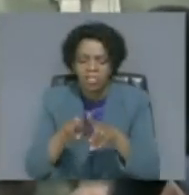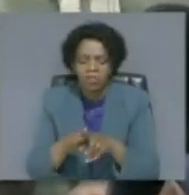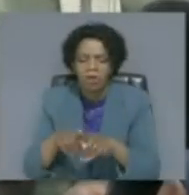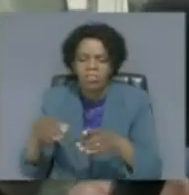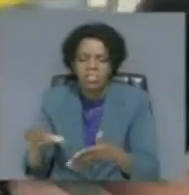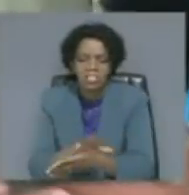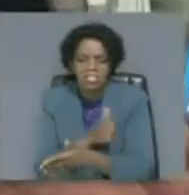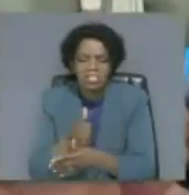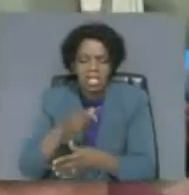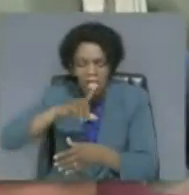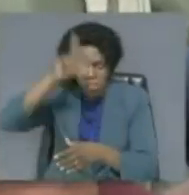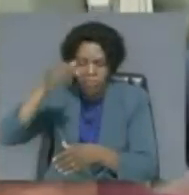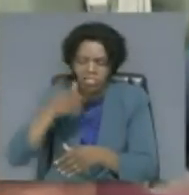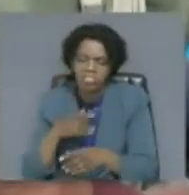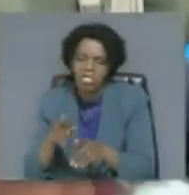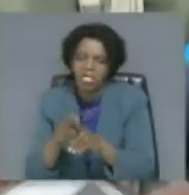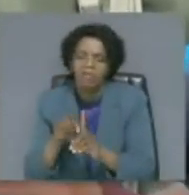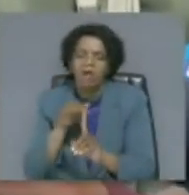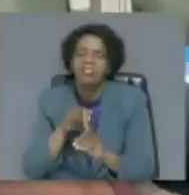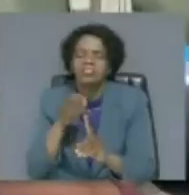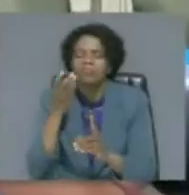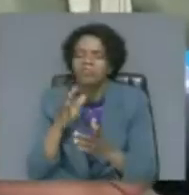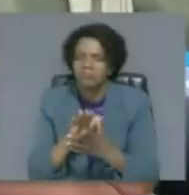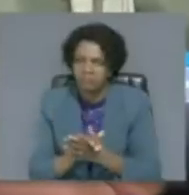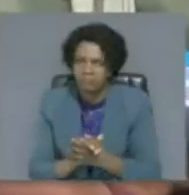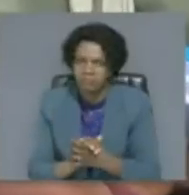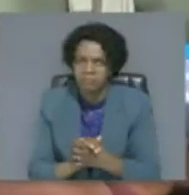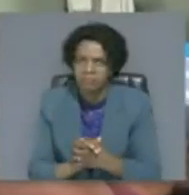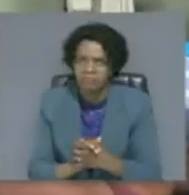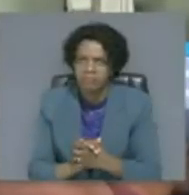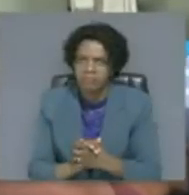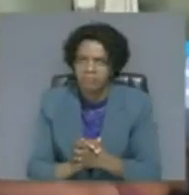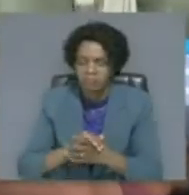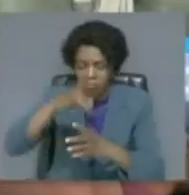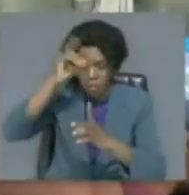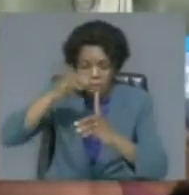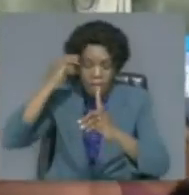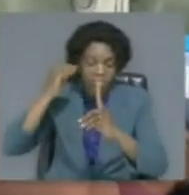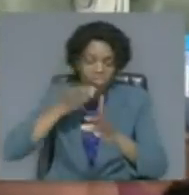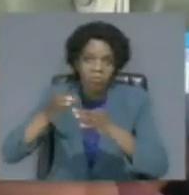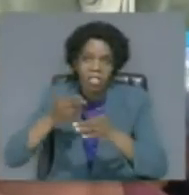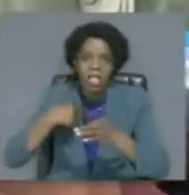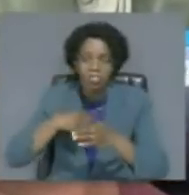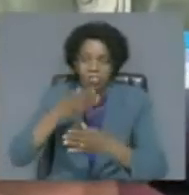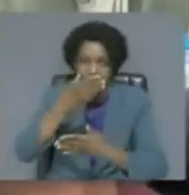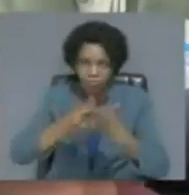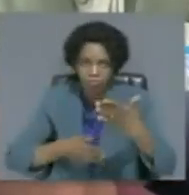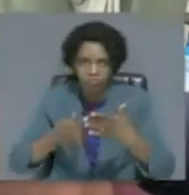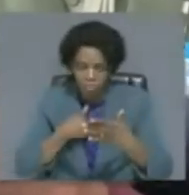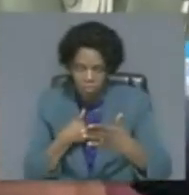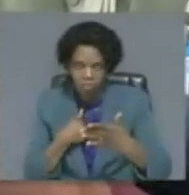de Luanda dentro desta estratégia? Nós temos um plano designado,